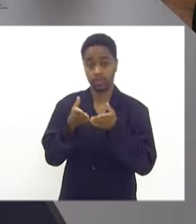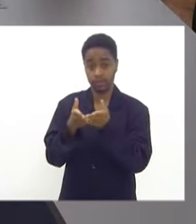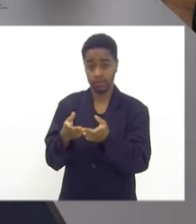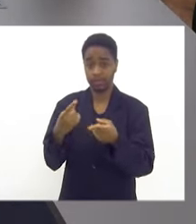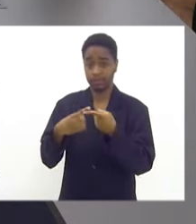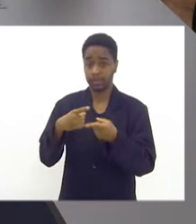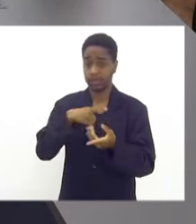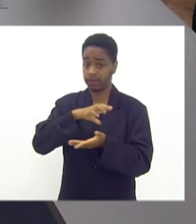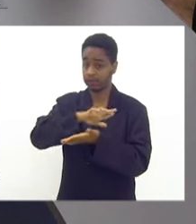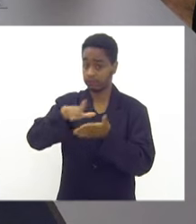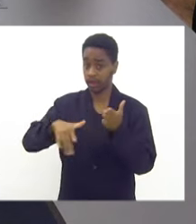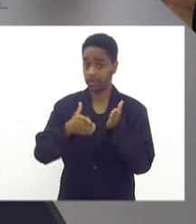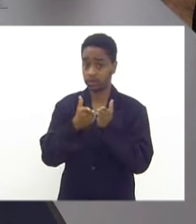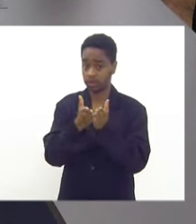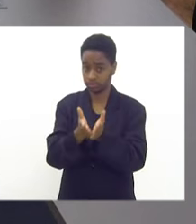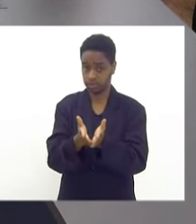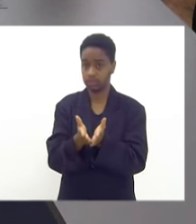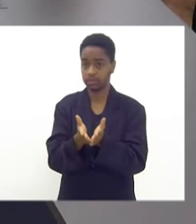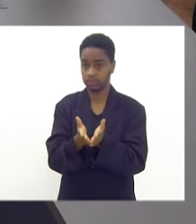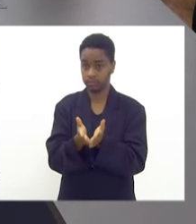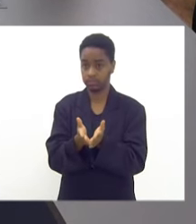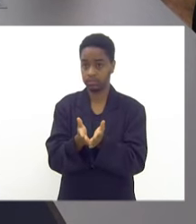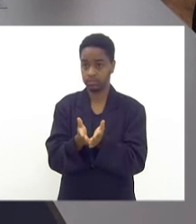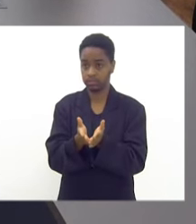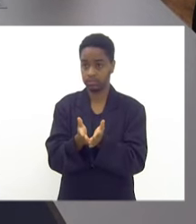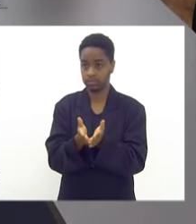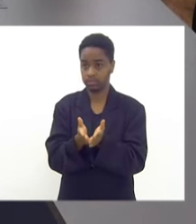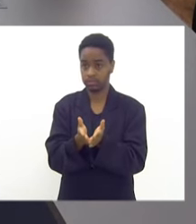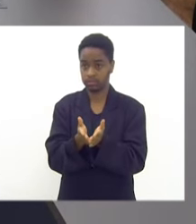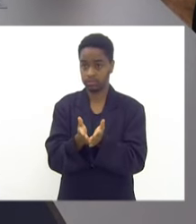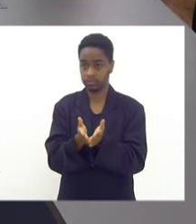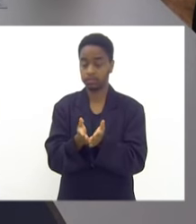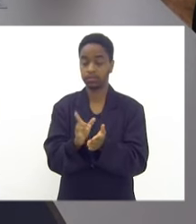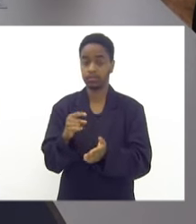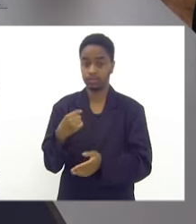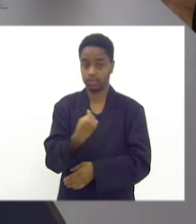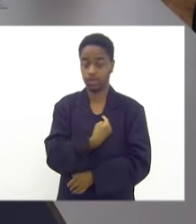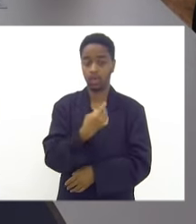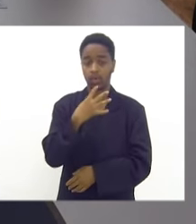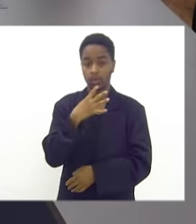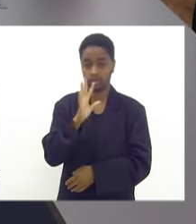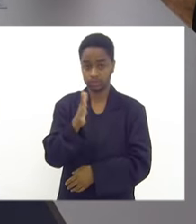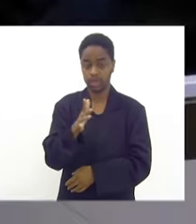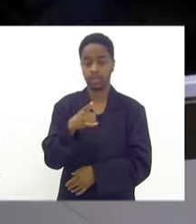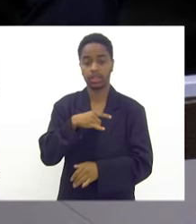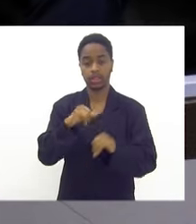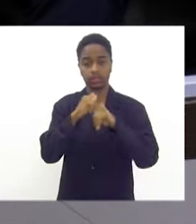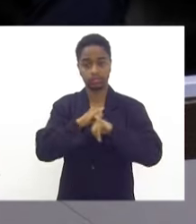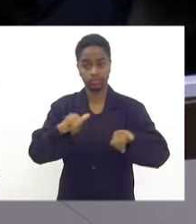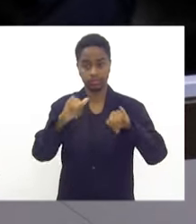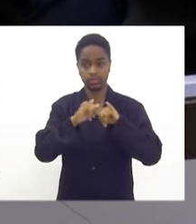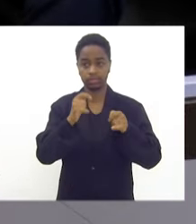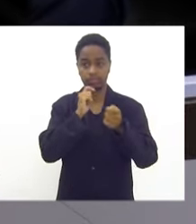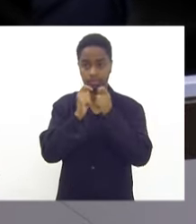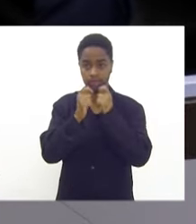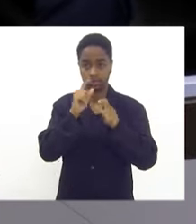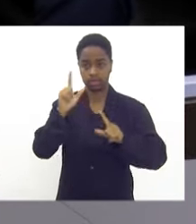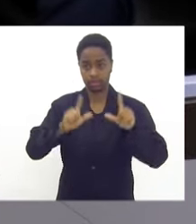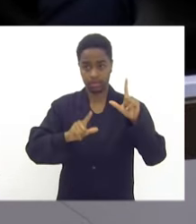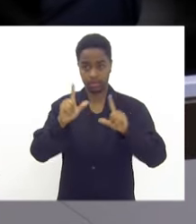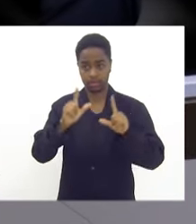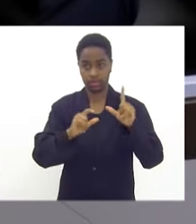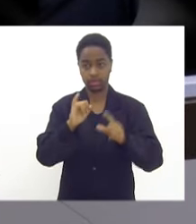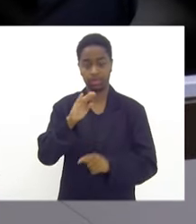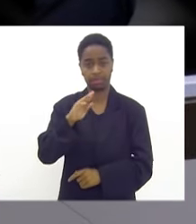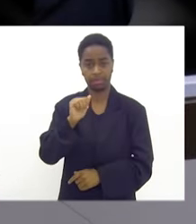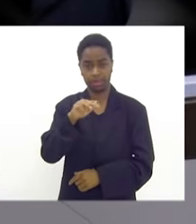dezenas de notoriamente conhecidas matérias de jornal matérias de de televisivas o Ibama